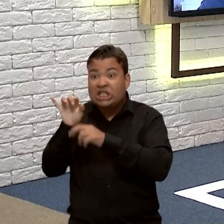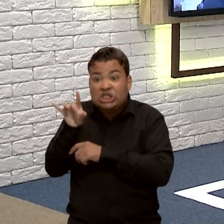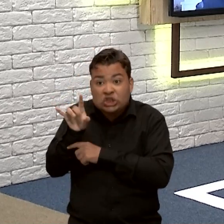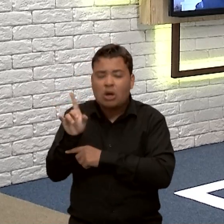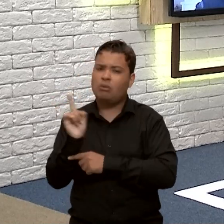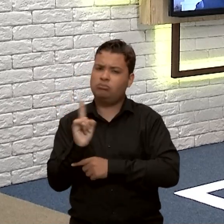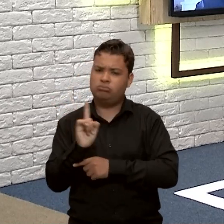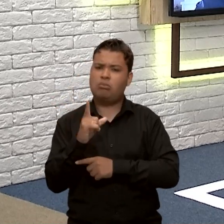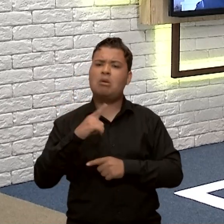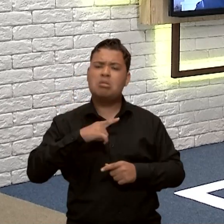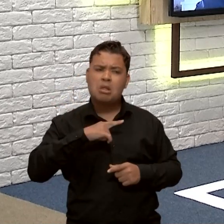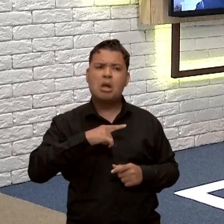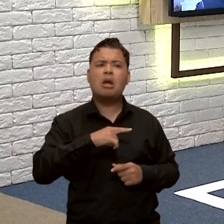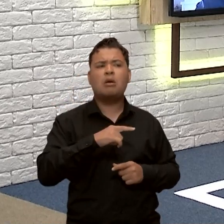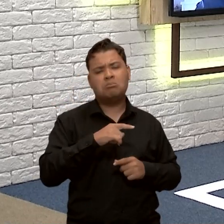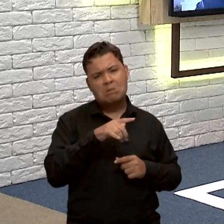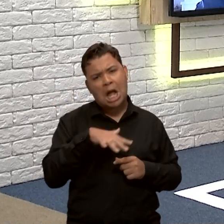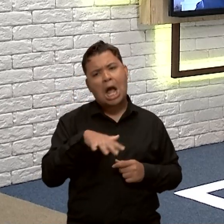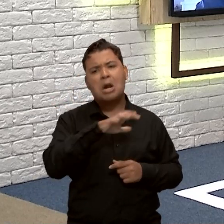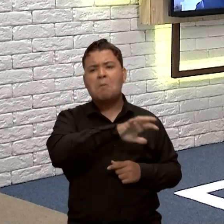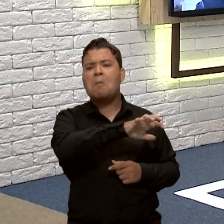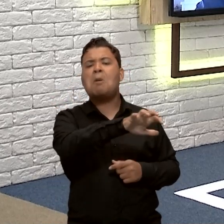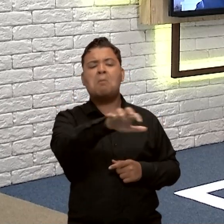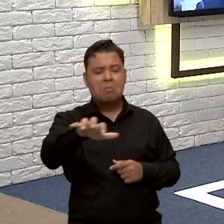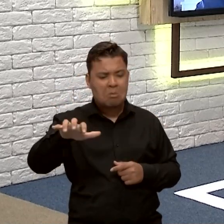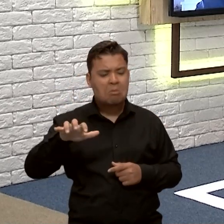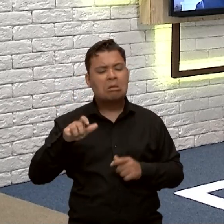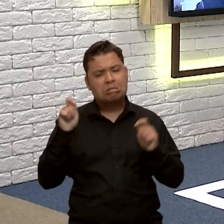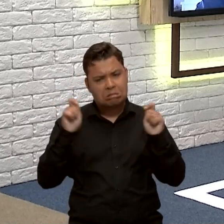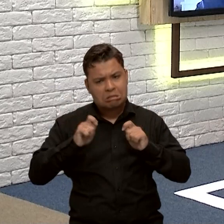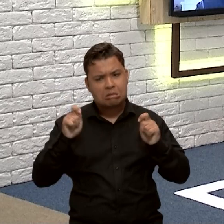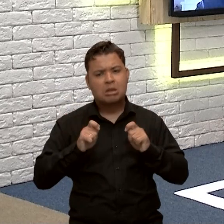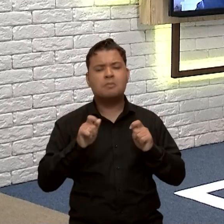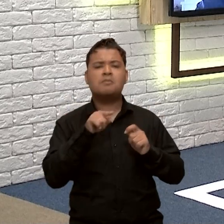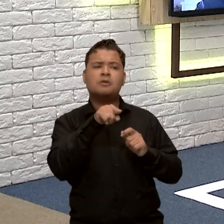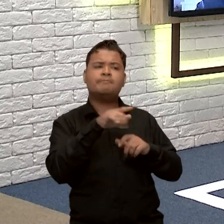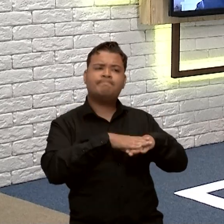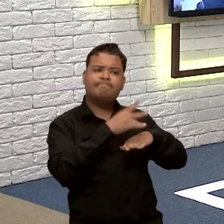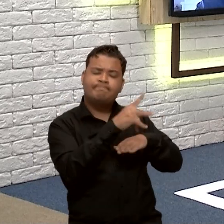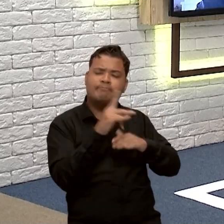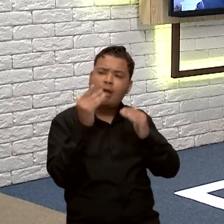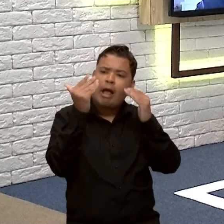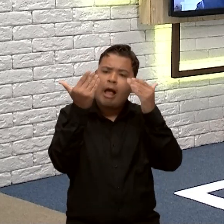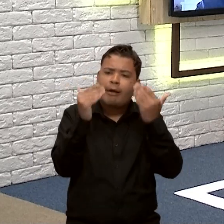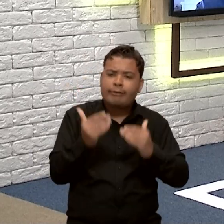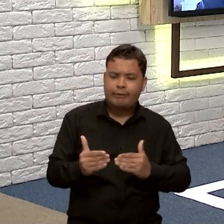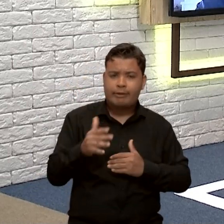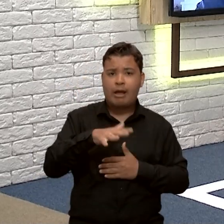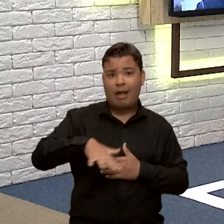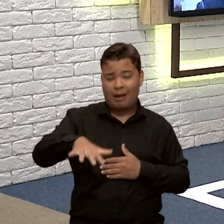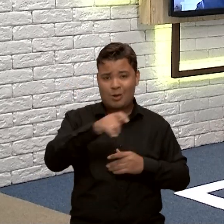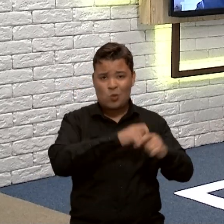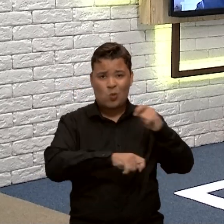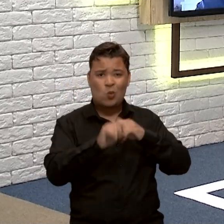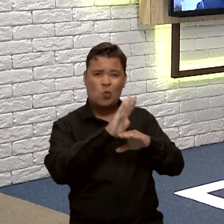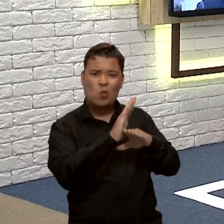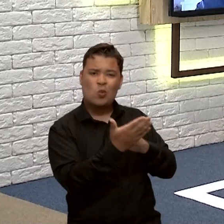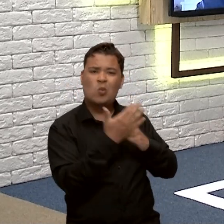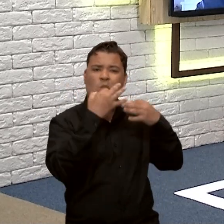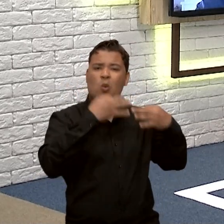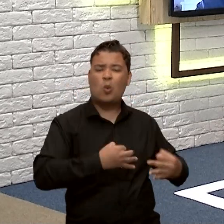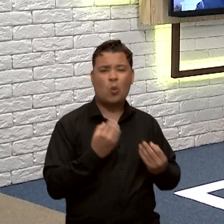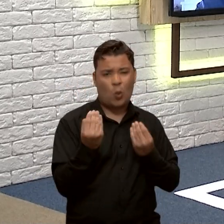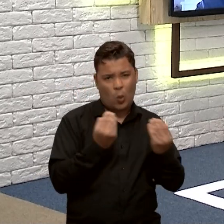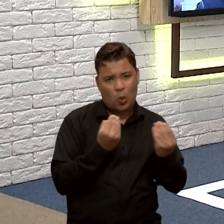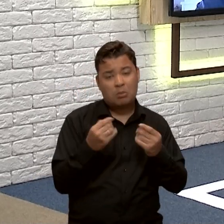ser aplicado em qualquer setor da nossa vida. Como é que o senhor analisa a economia solidária, os projetos voltados para ela aqui no